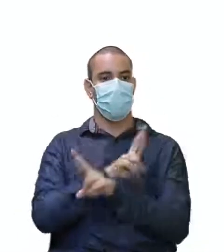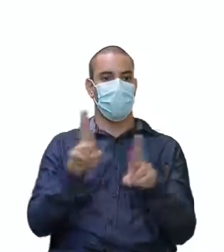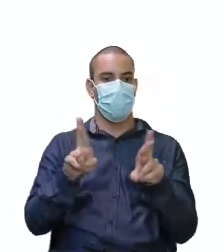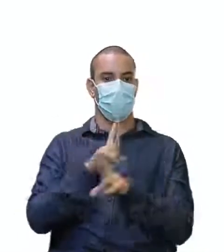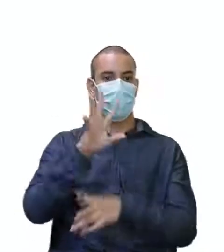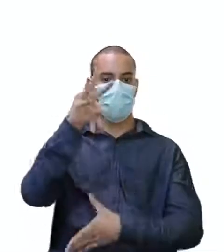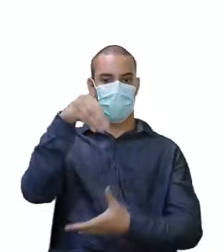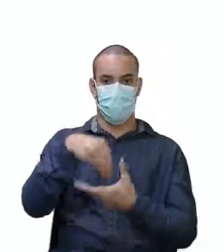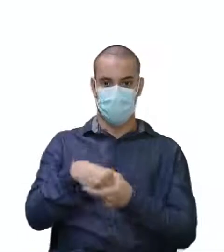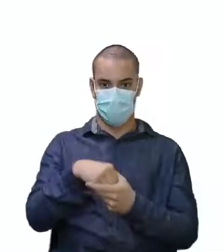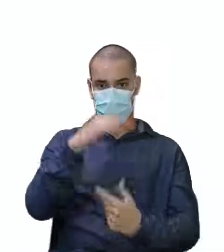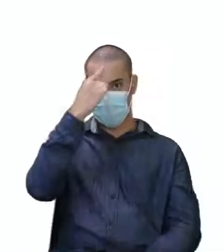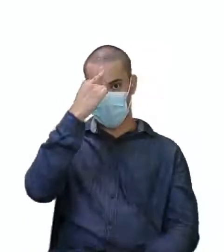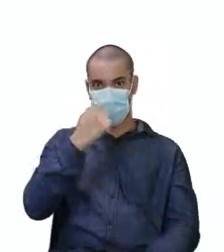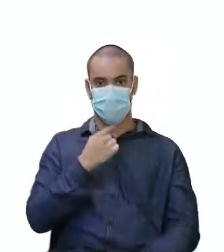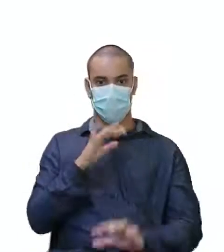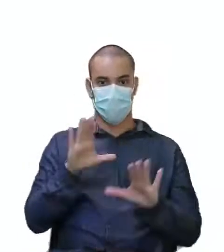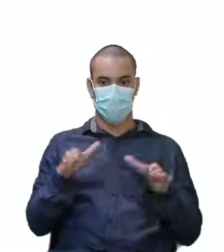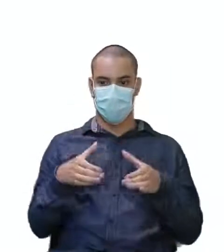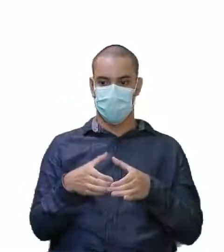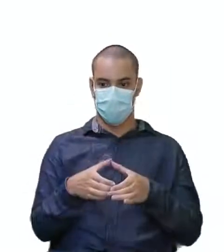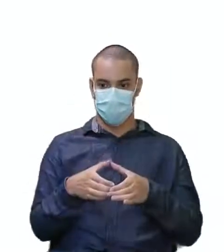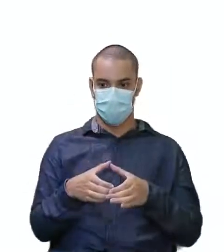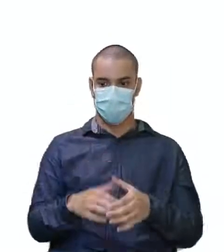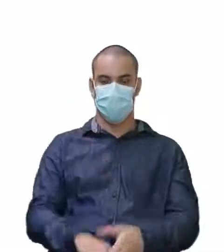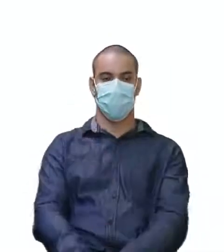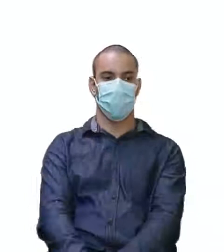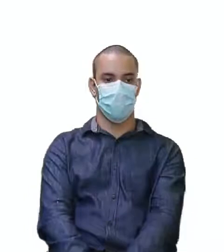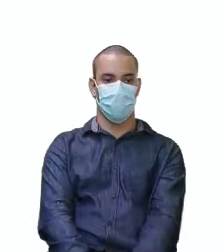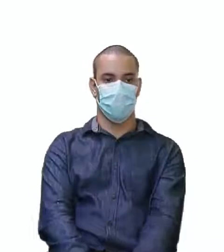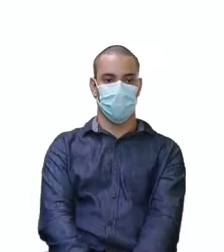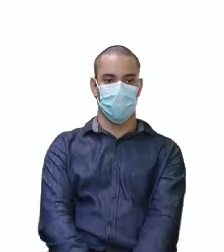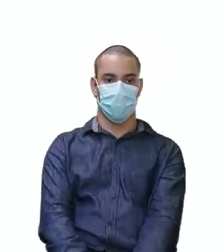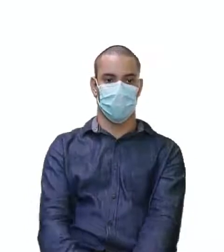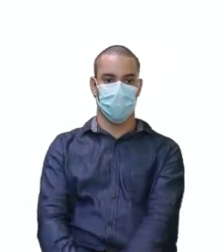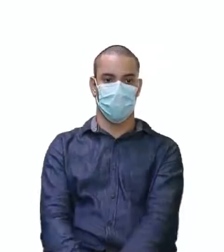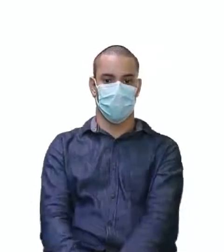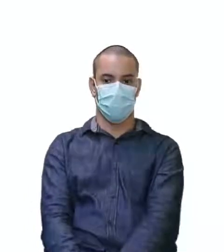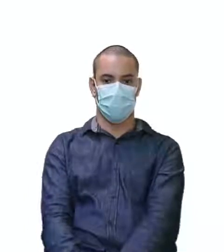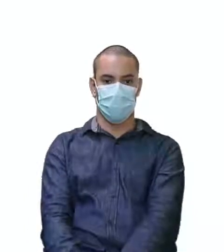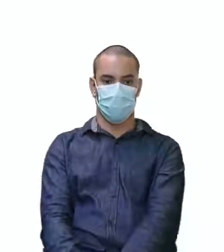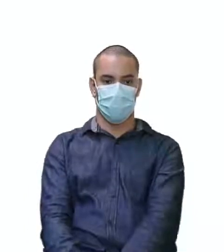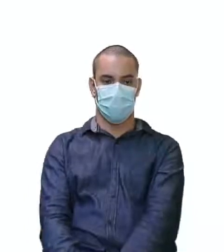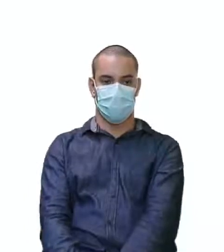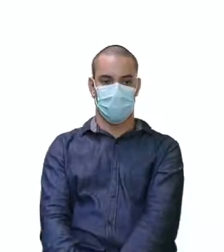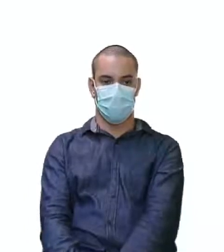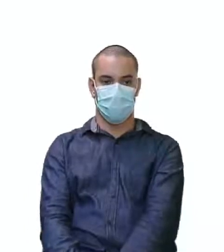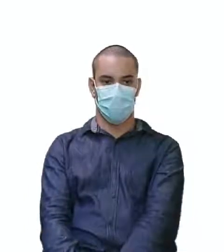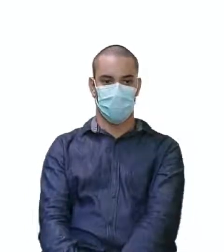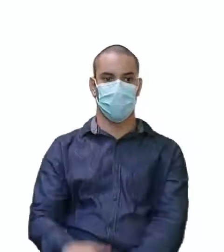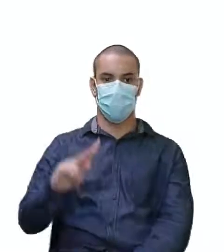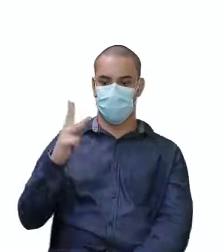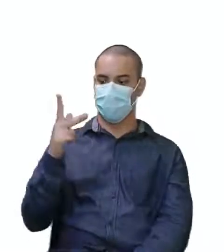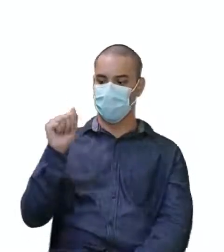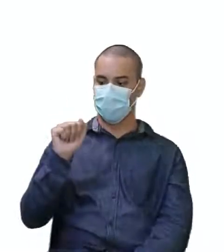uma determinada espécie, tá? Hábitat, só lembrando, é onde ele mora,